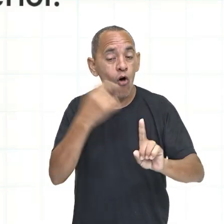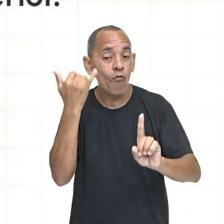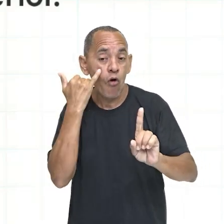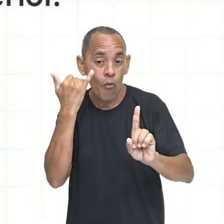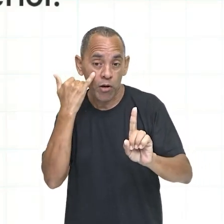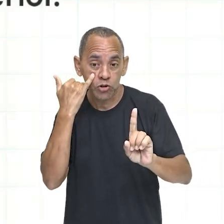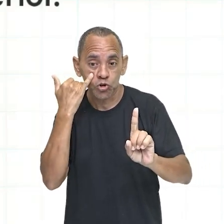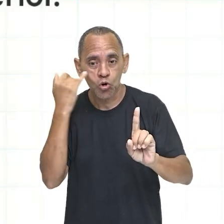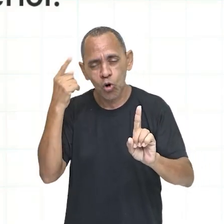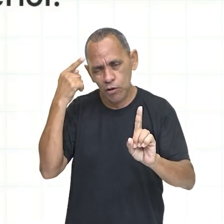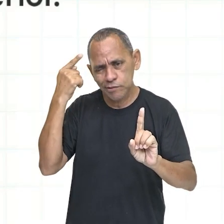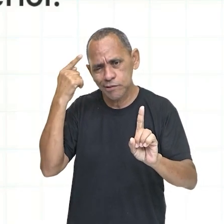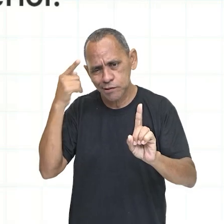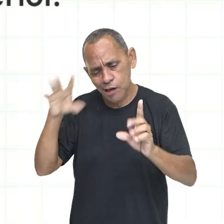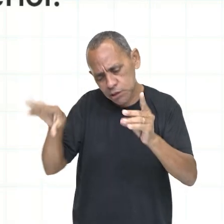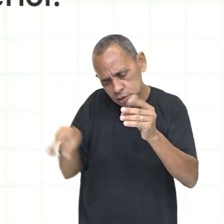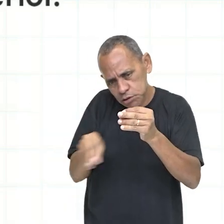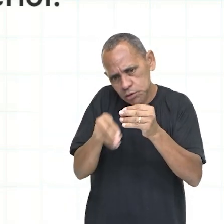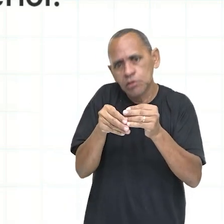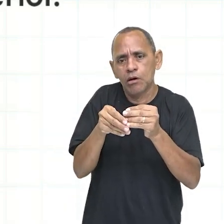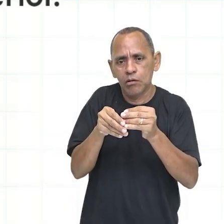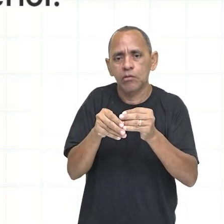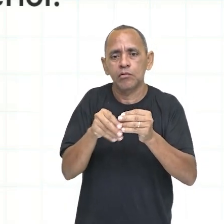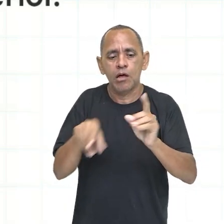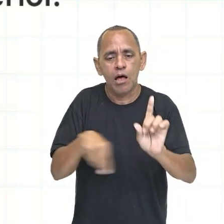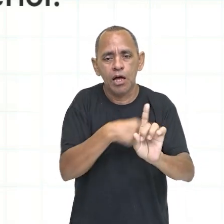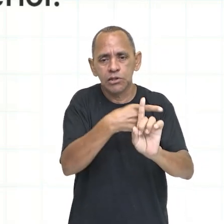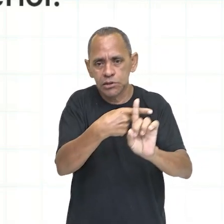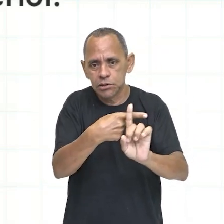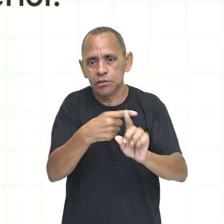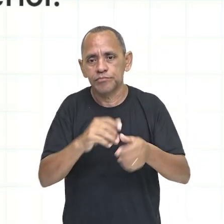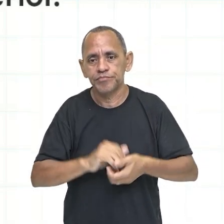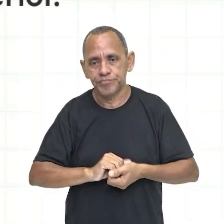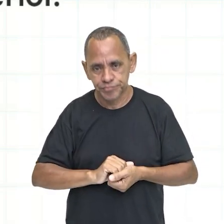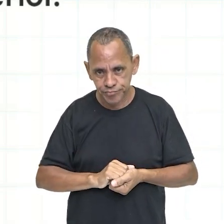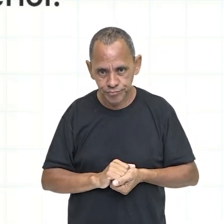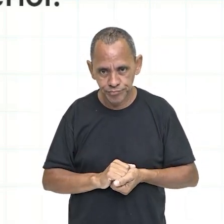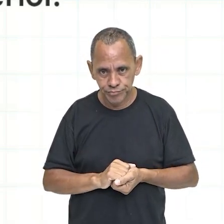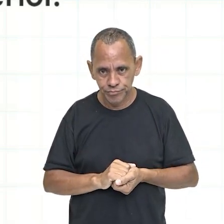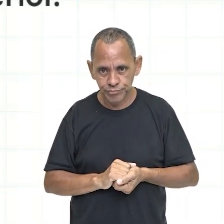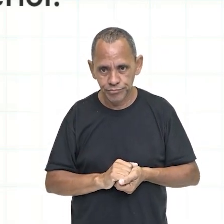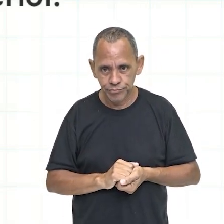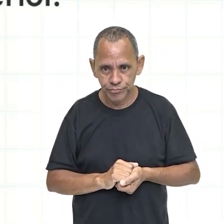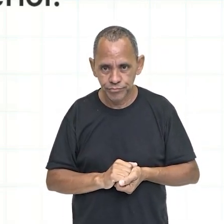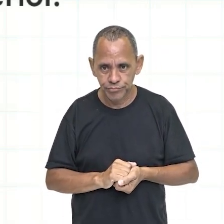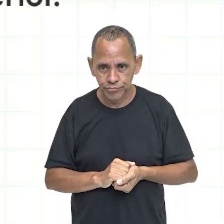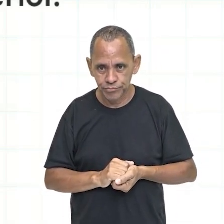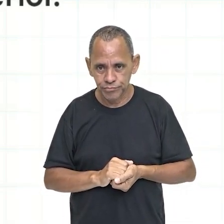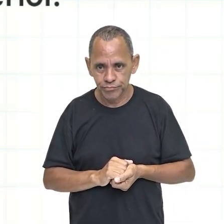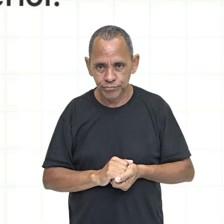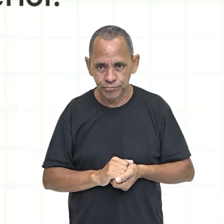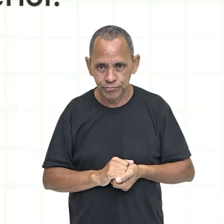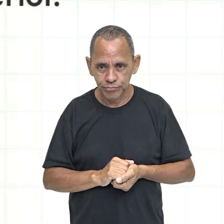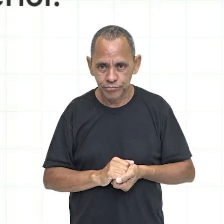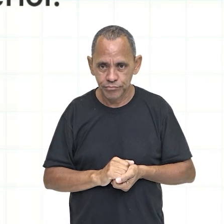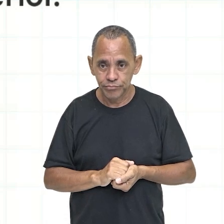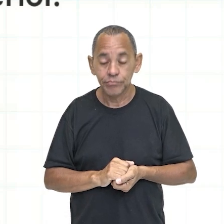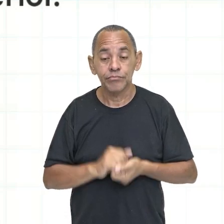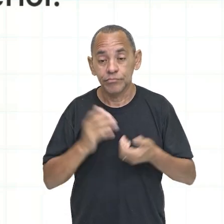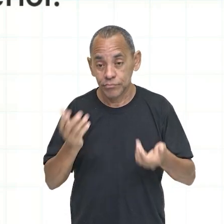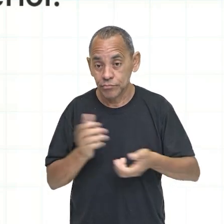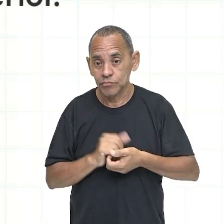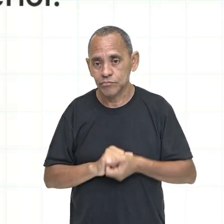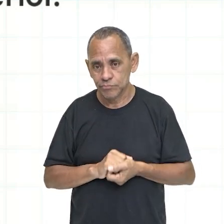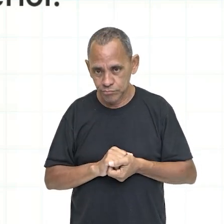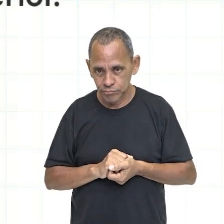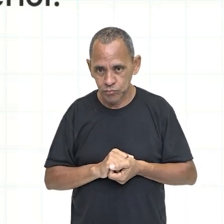informações ou ideias adicionais, tá? Então, a palavra principal disso é adicionar ideias dentro de uma frase. Então, elas